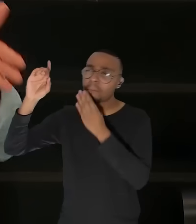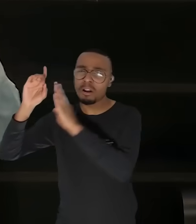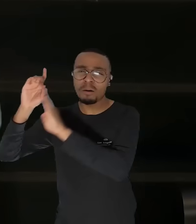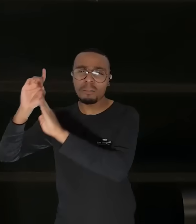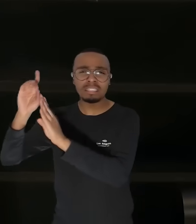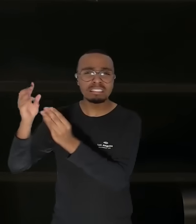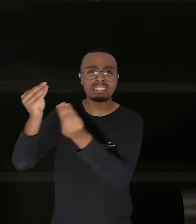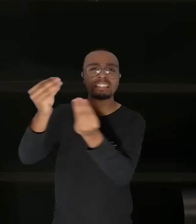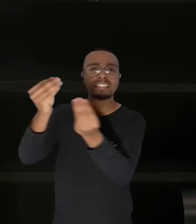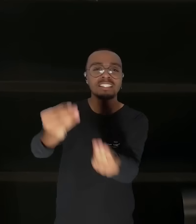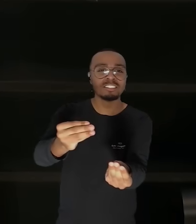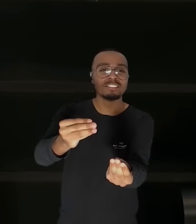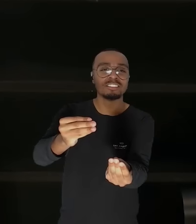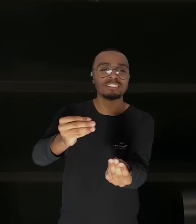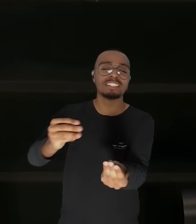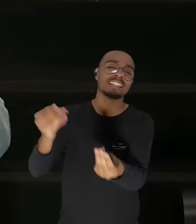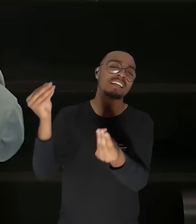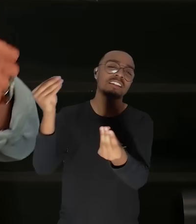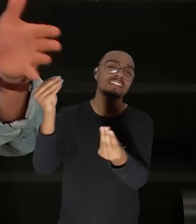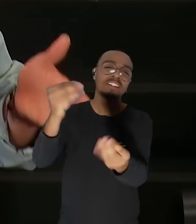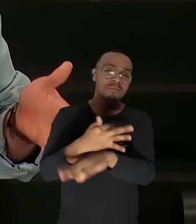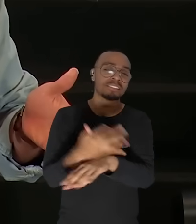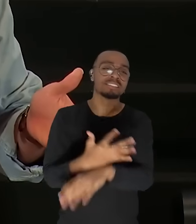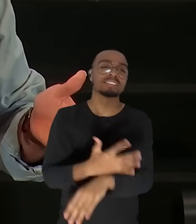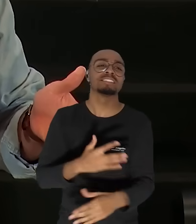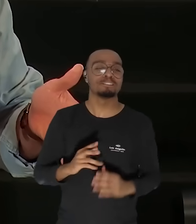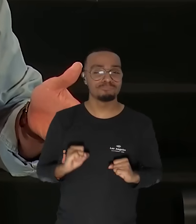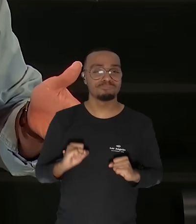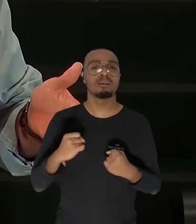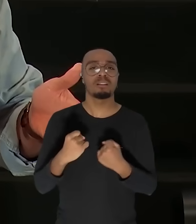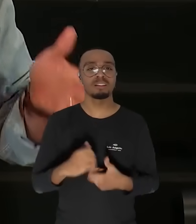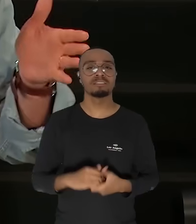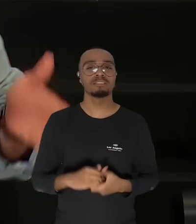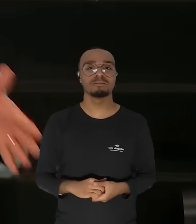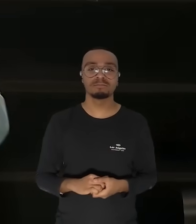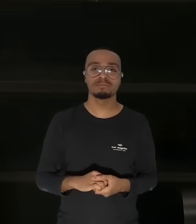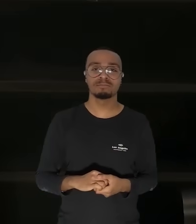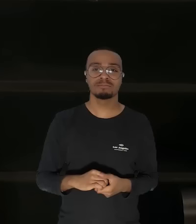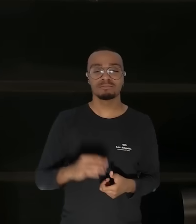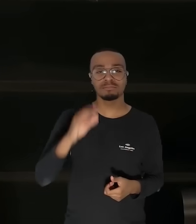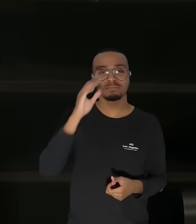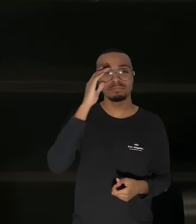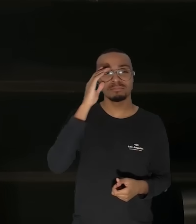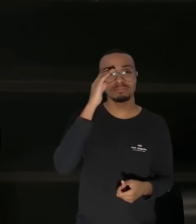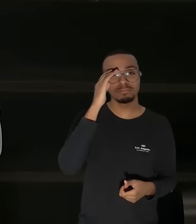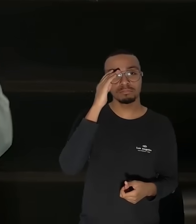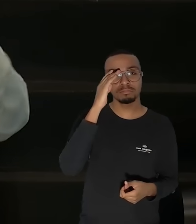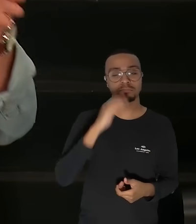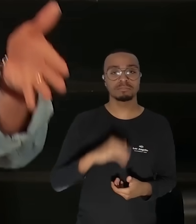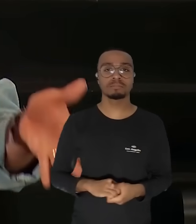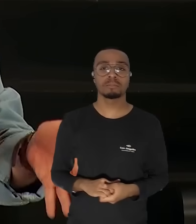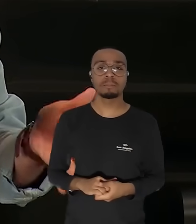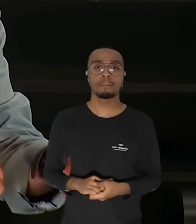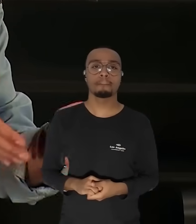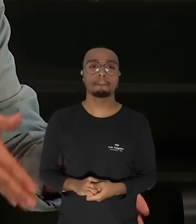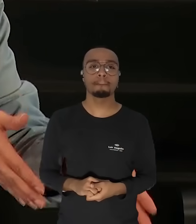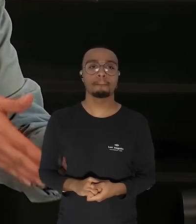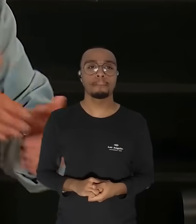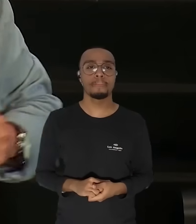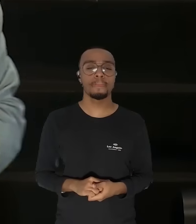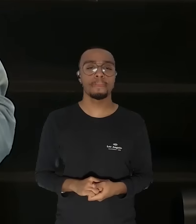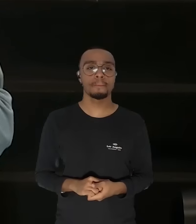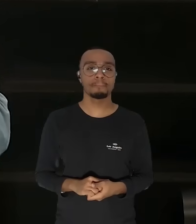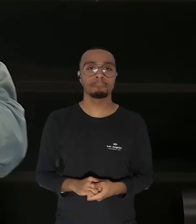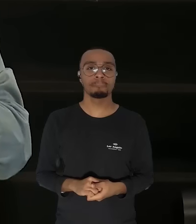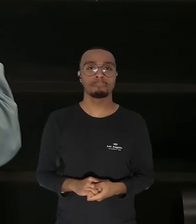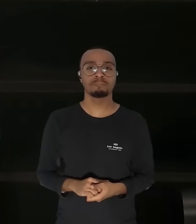Jesus só te promete algo, porque algo vai acontecer para dizer o contrário do que Ele vai fazer na